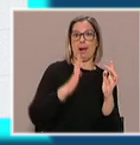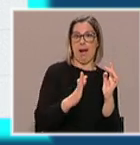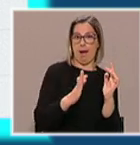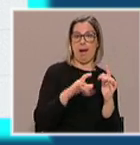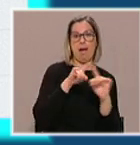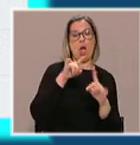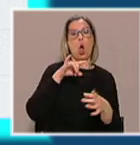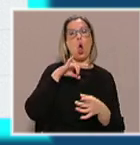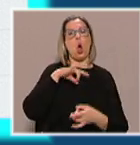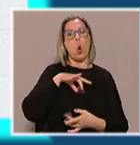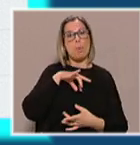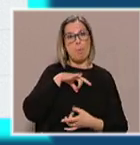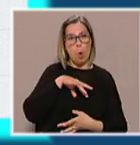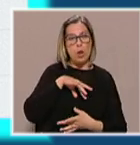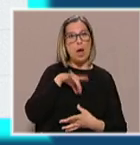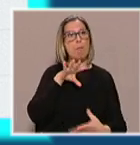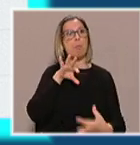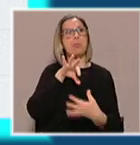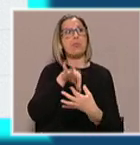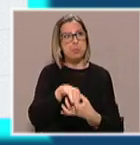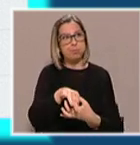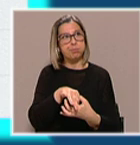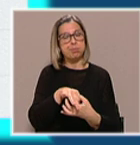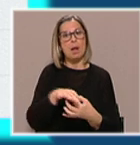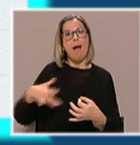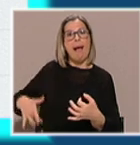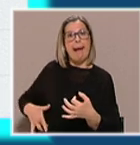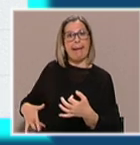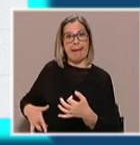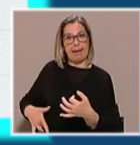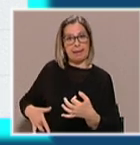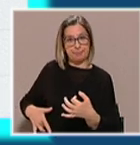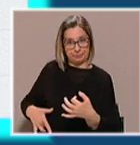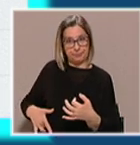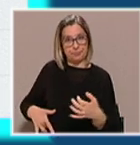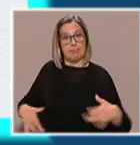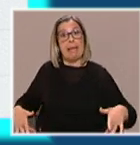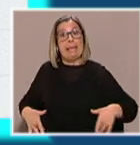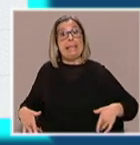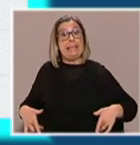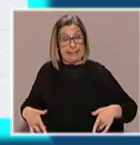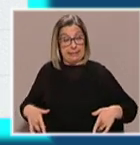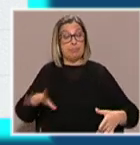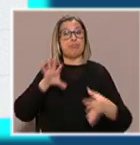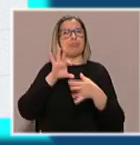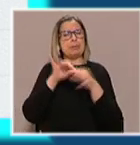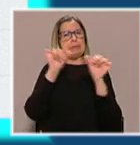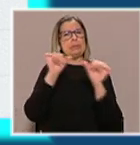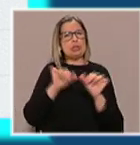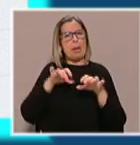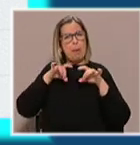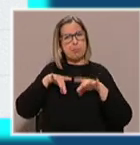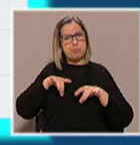uma hormona que atua a nível do rim. Quando vocês falaram do sistema excretor, não sei